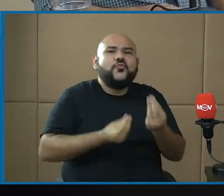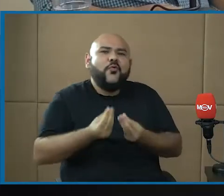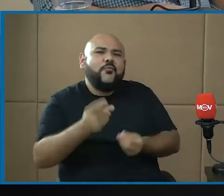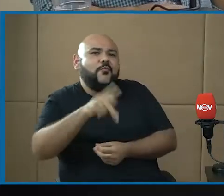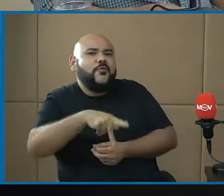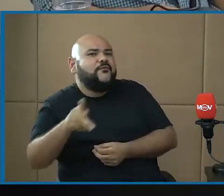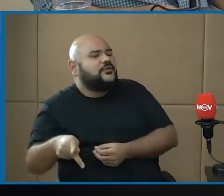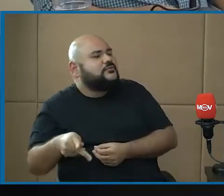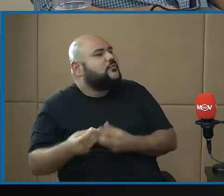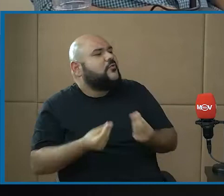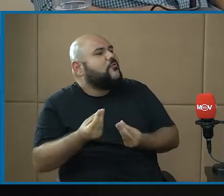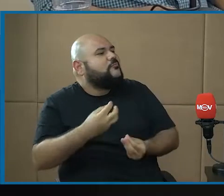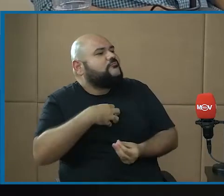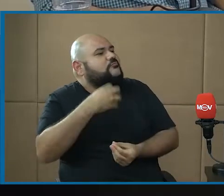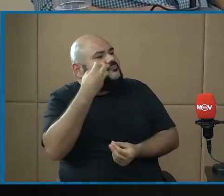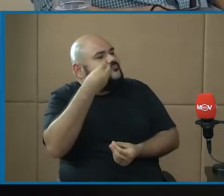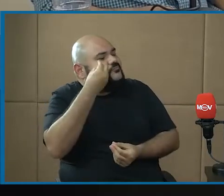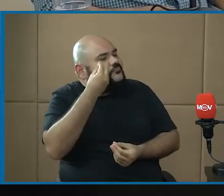professor?